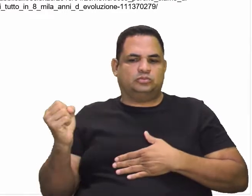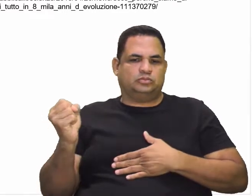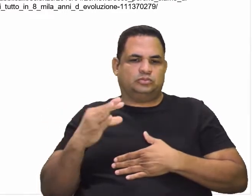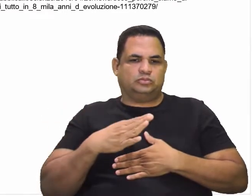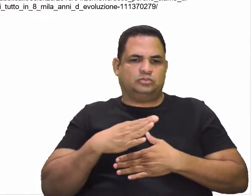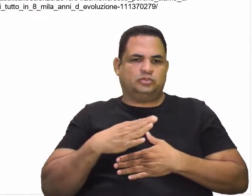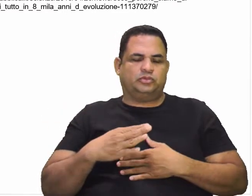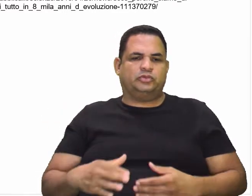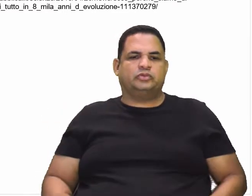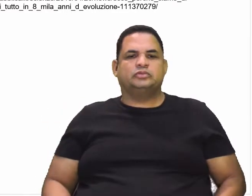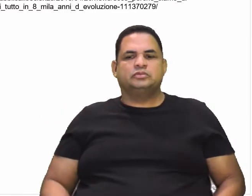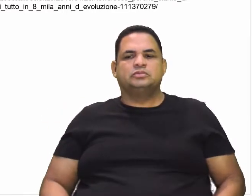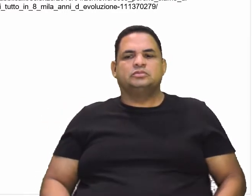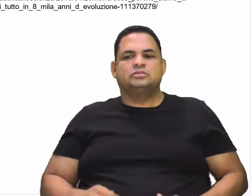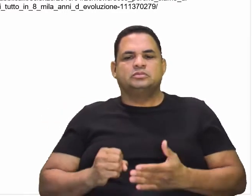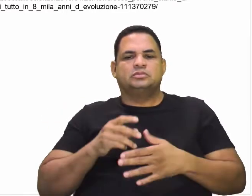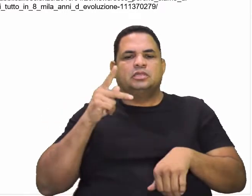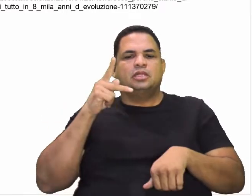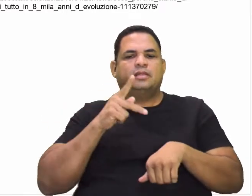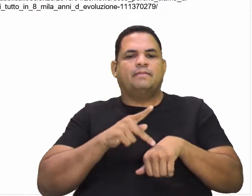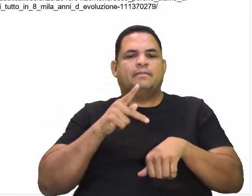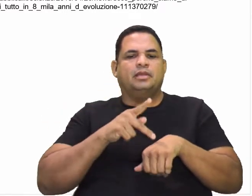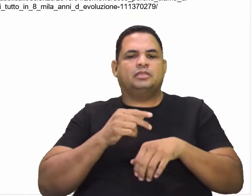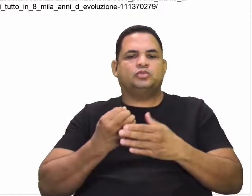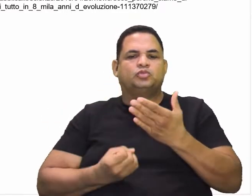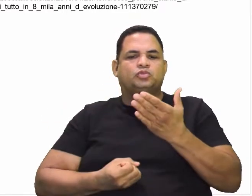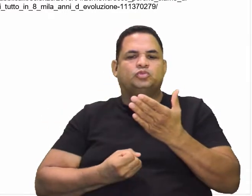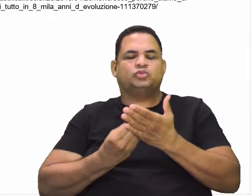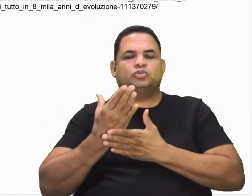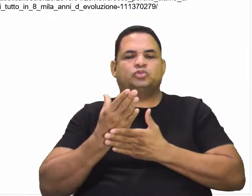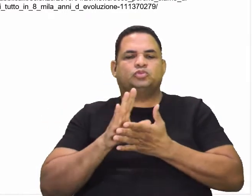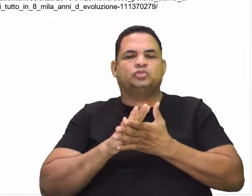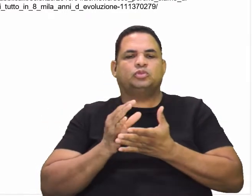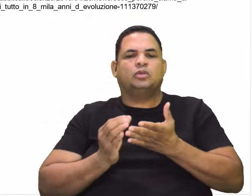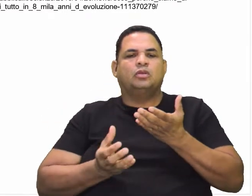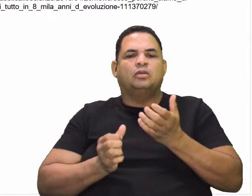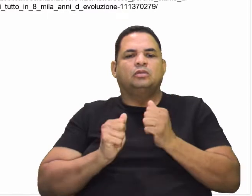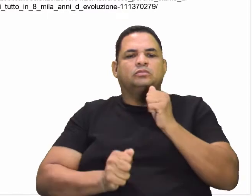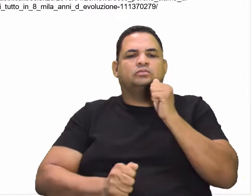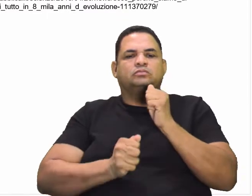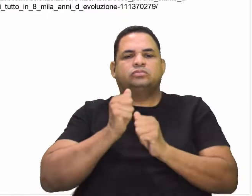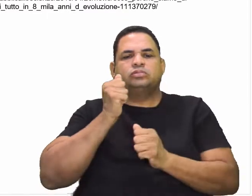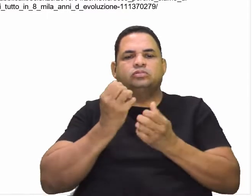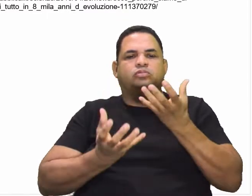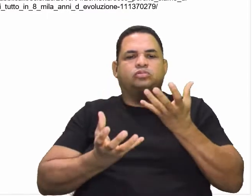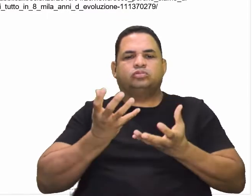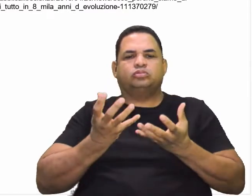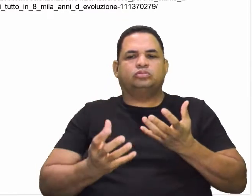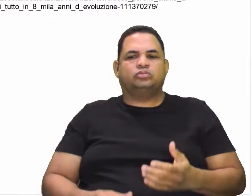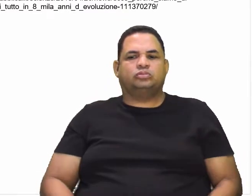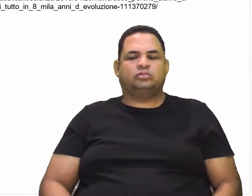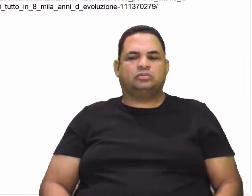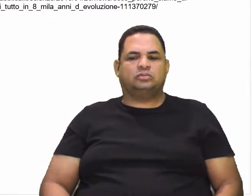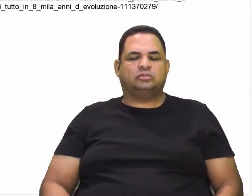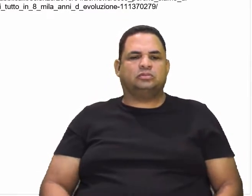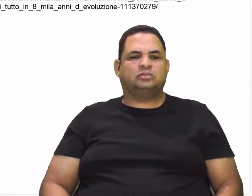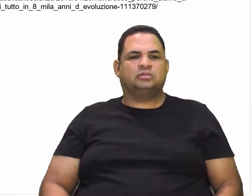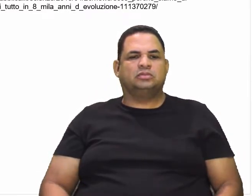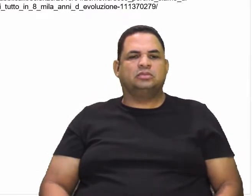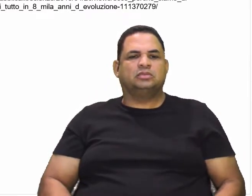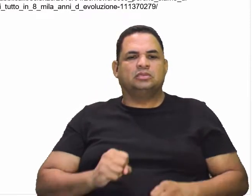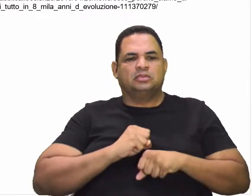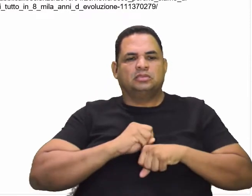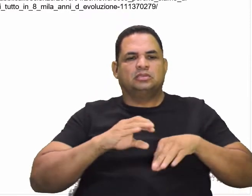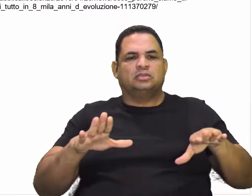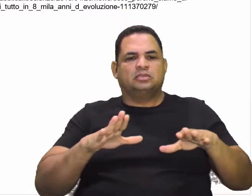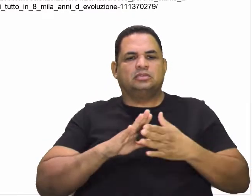Novo, Idade da Pedra. Espalhou-se gradativamente a partir da África Oriental em